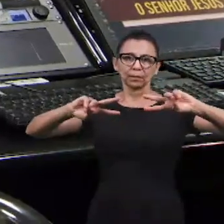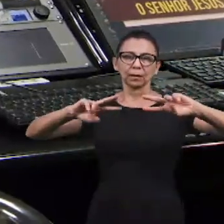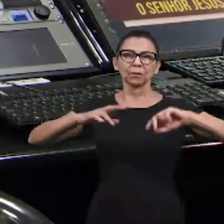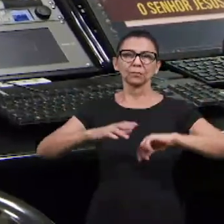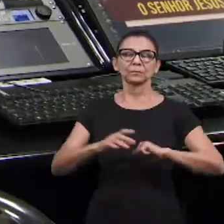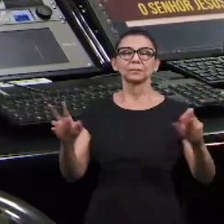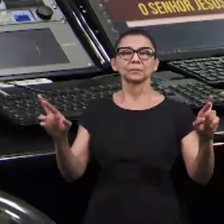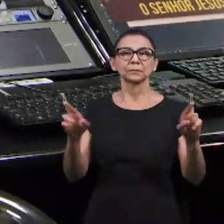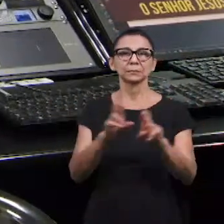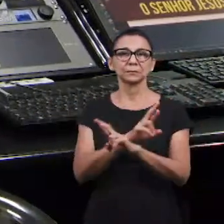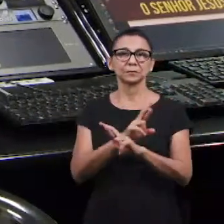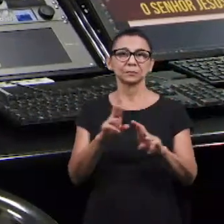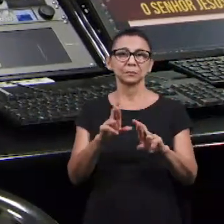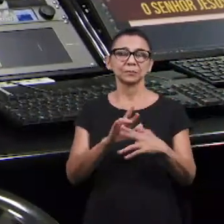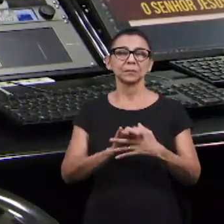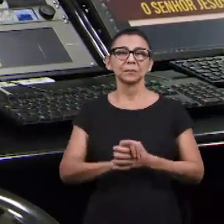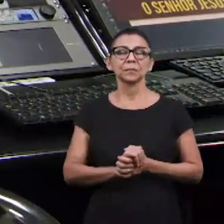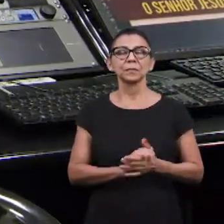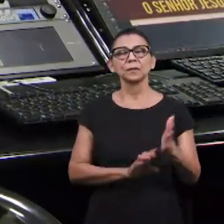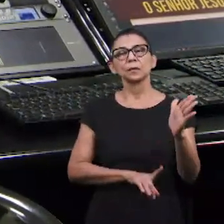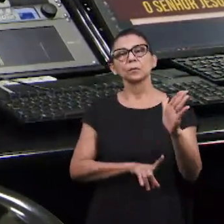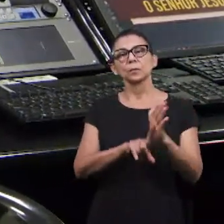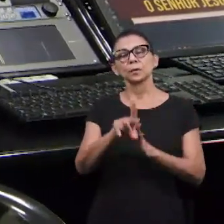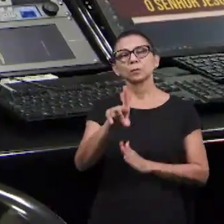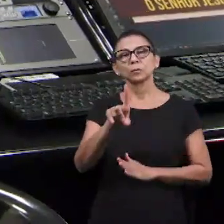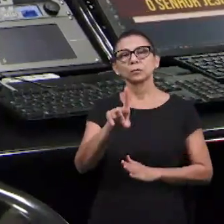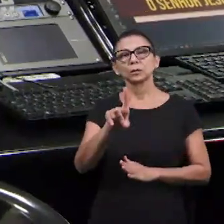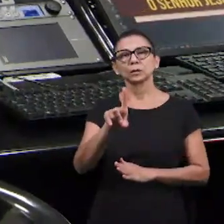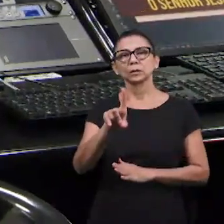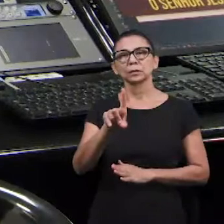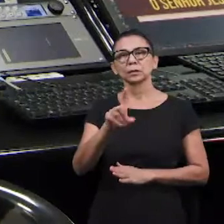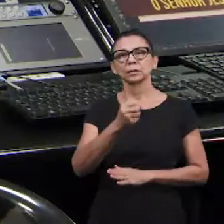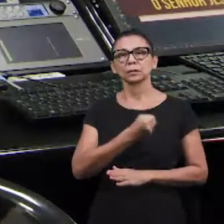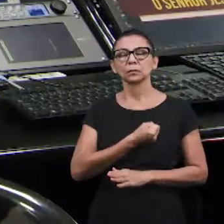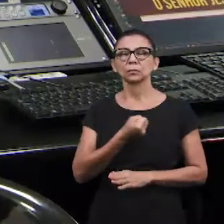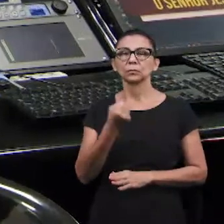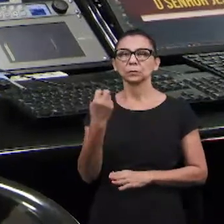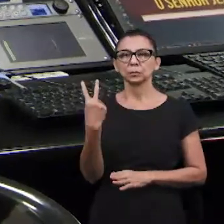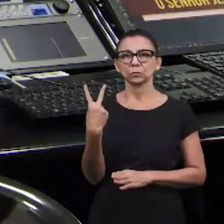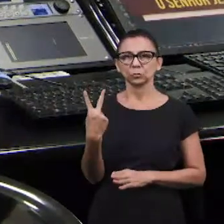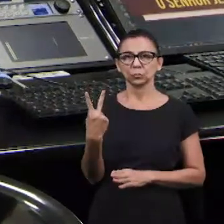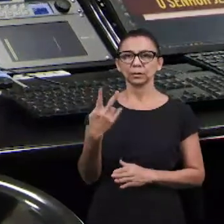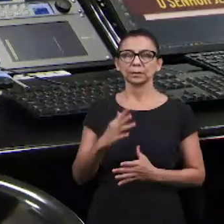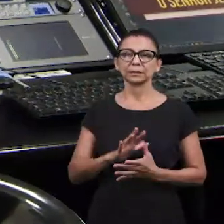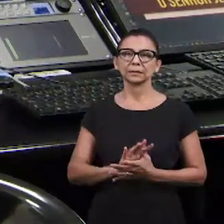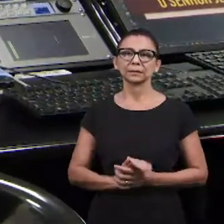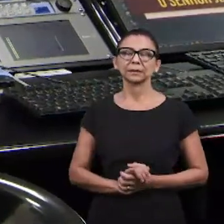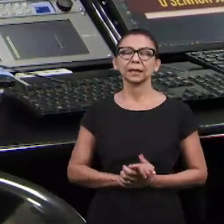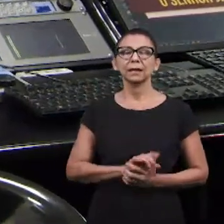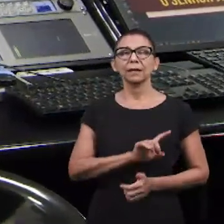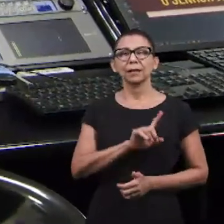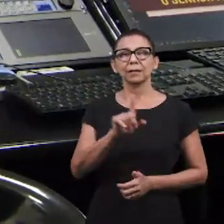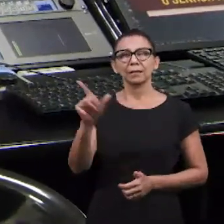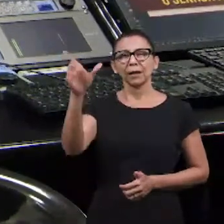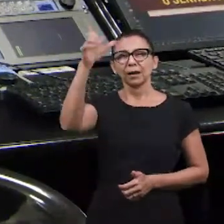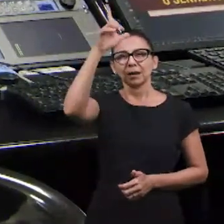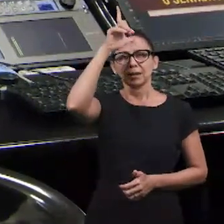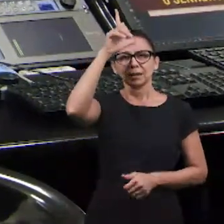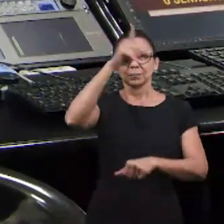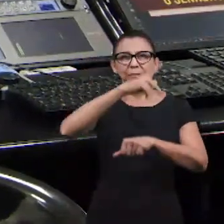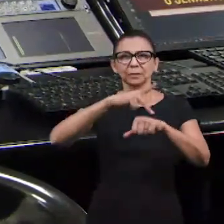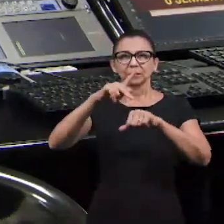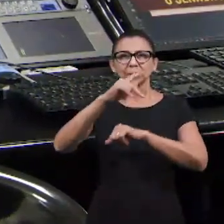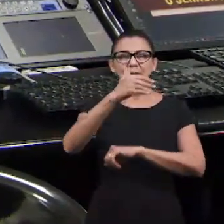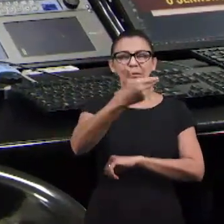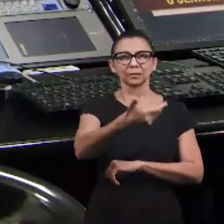relacionada a esta pergunta. Quando a pergunta número 2, essa frase vem do nosso irmão lá da Alemanha, o pastor